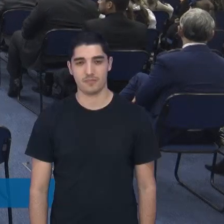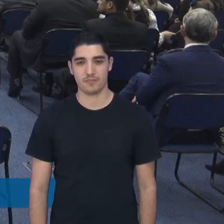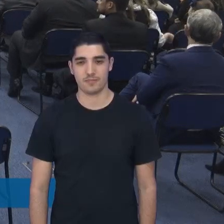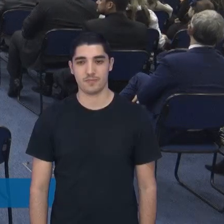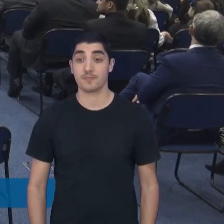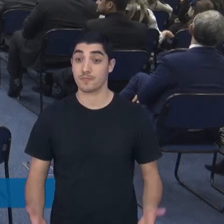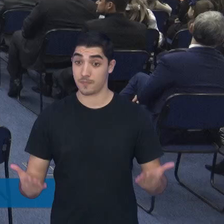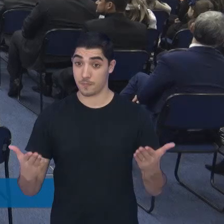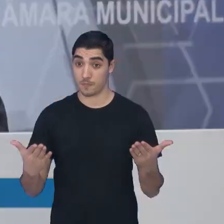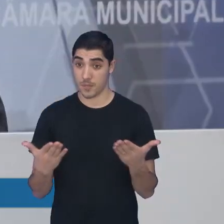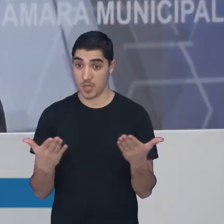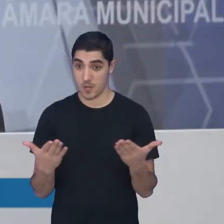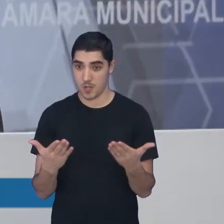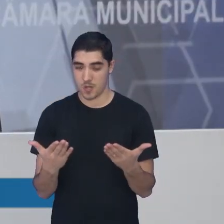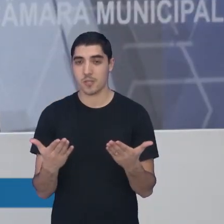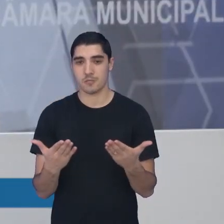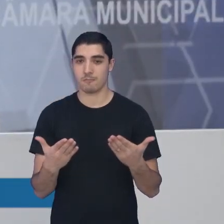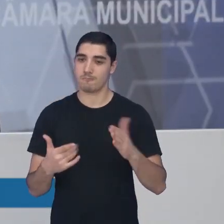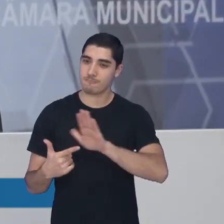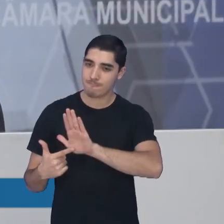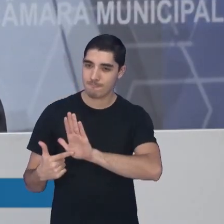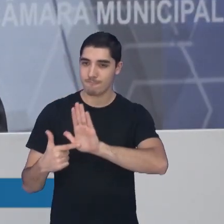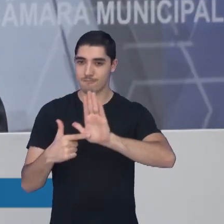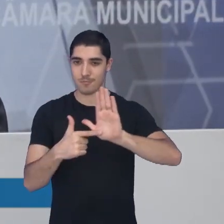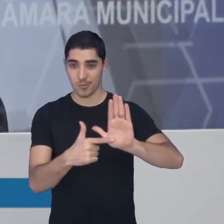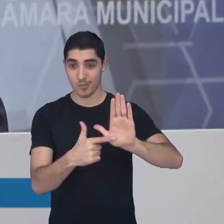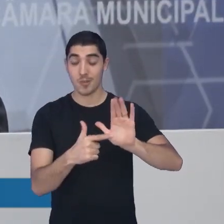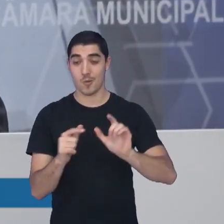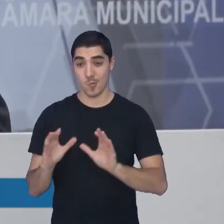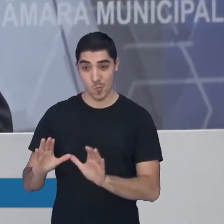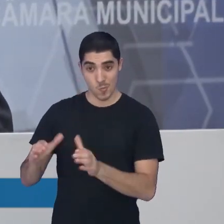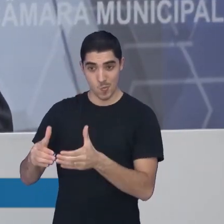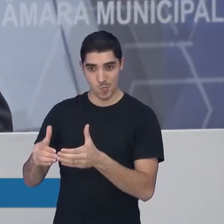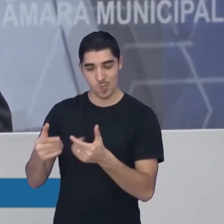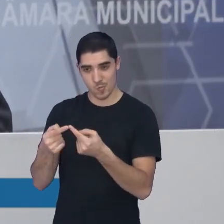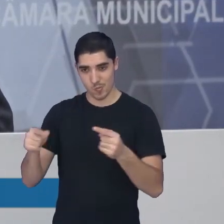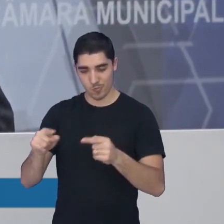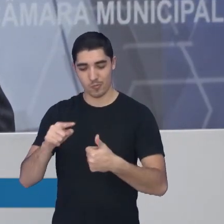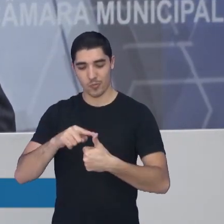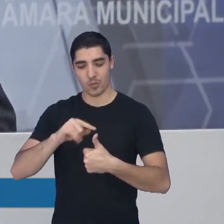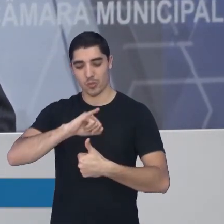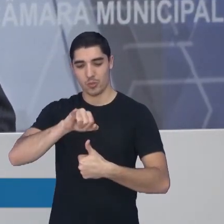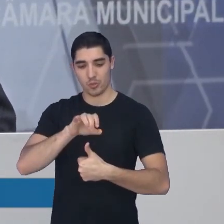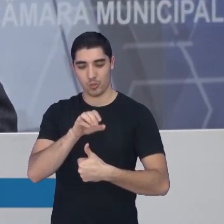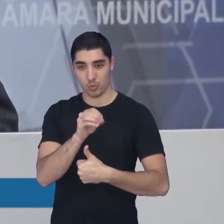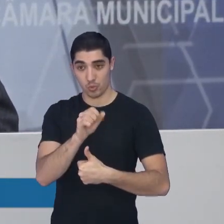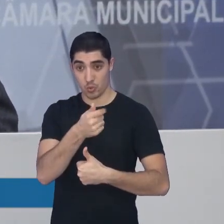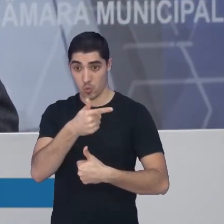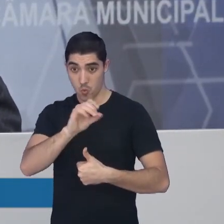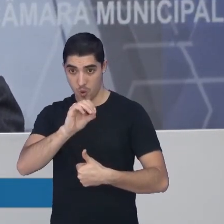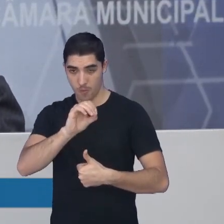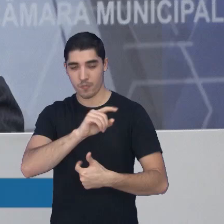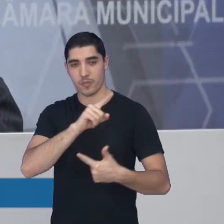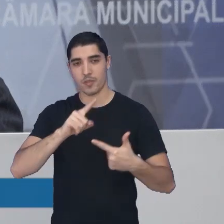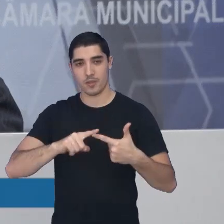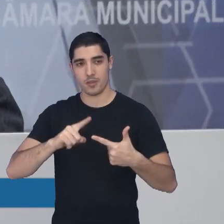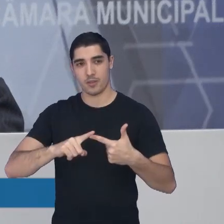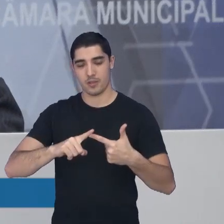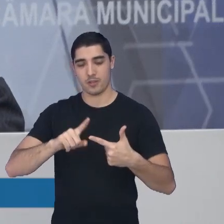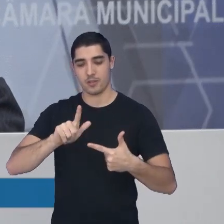Neste momento, seremos agraciados com uma apresentação dos músicos João Bosco Mendes e Gladson de